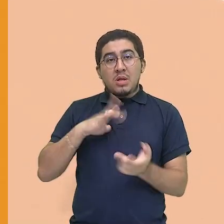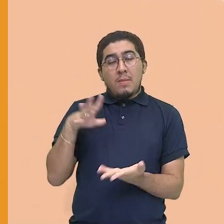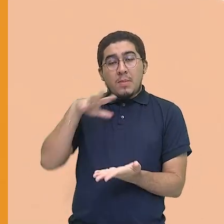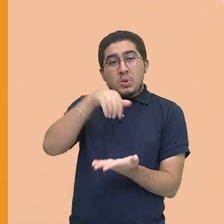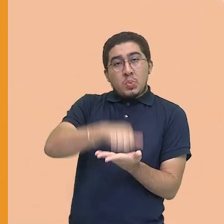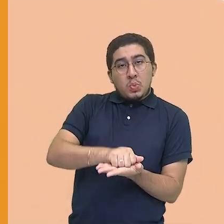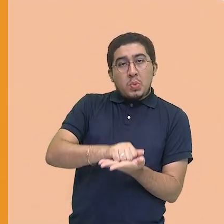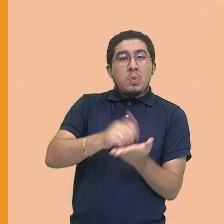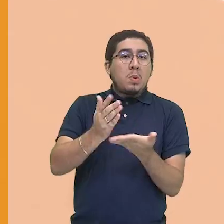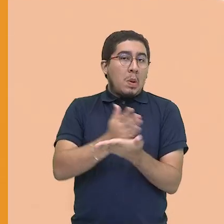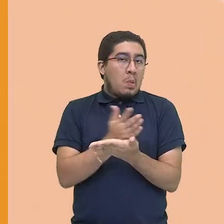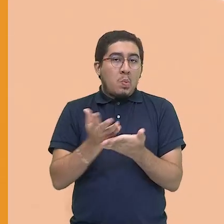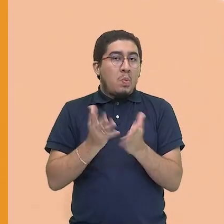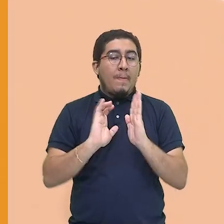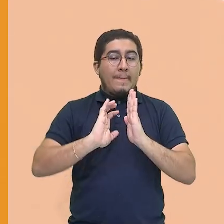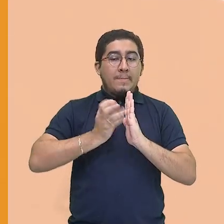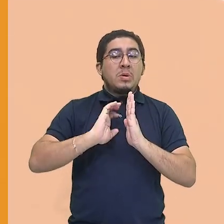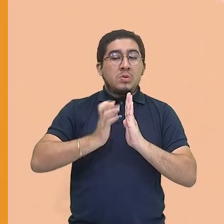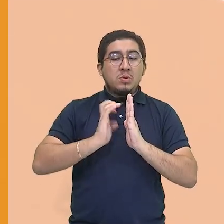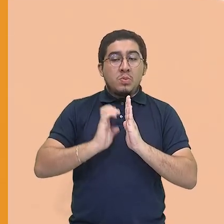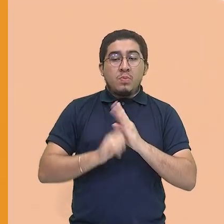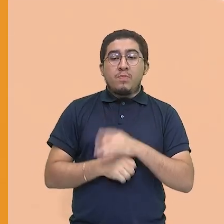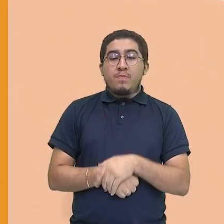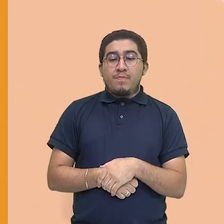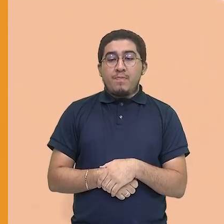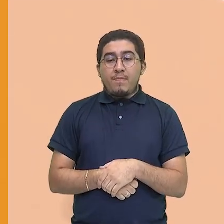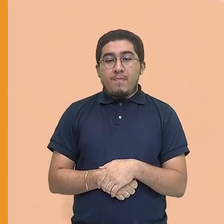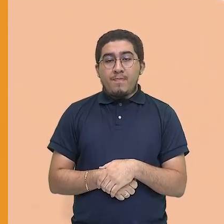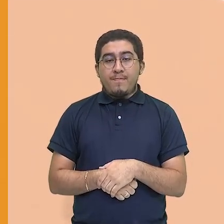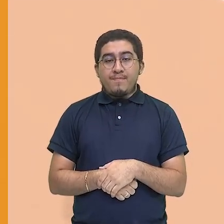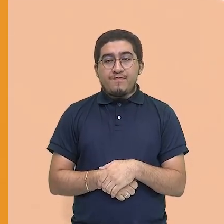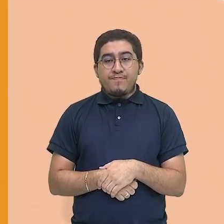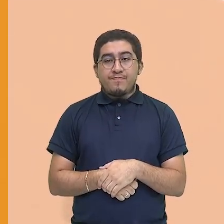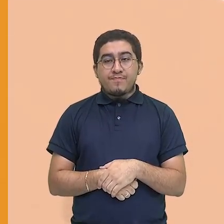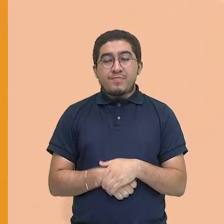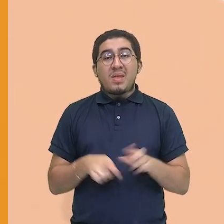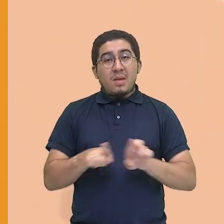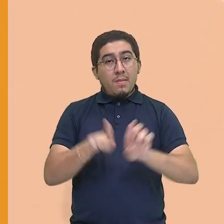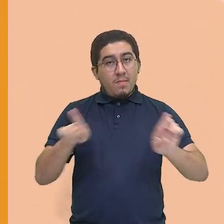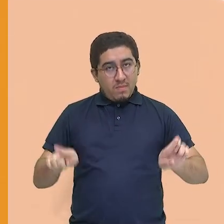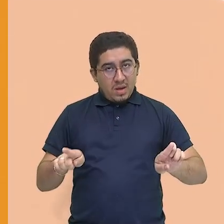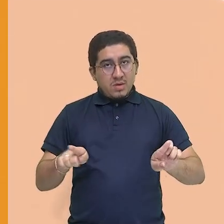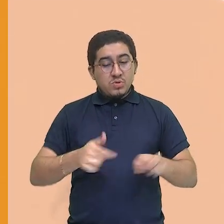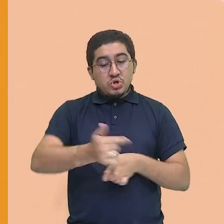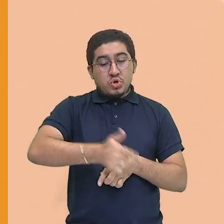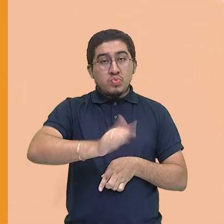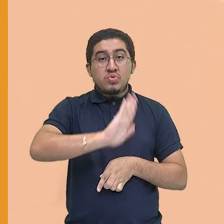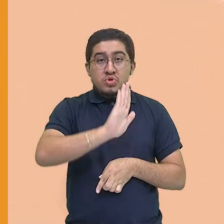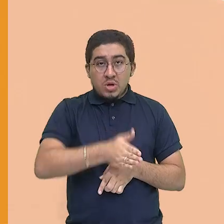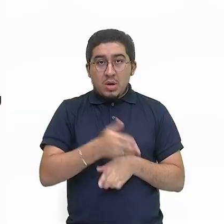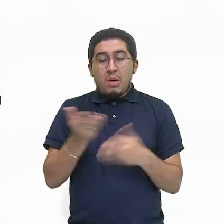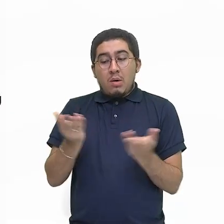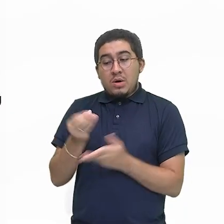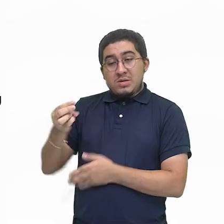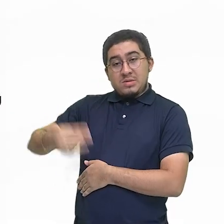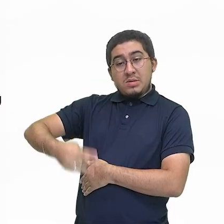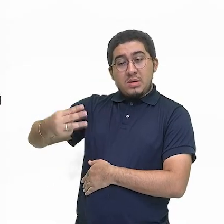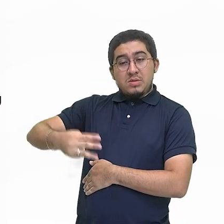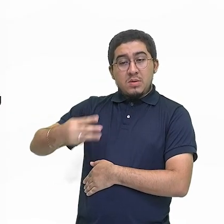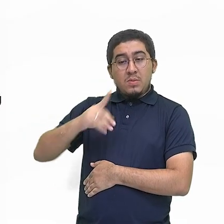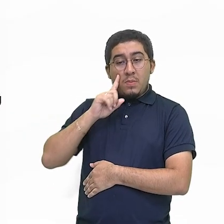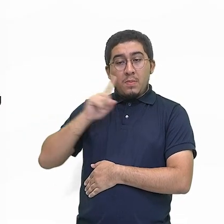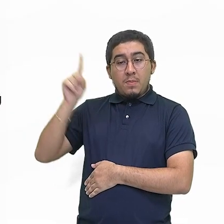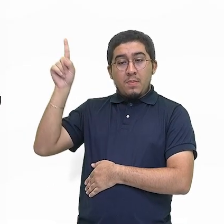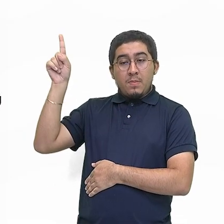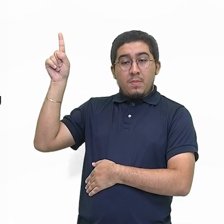um partido político. Isso mesmo, mas tem o terceiro nível, que é o nível 3, de